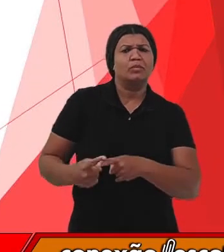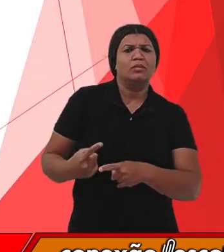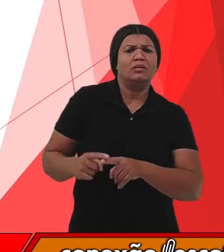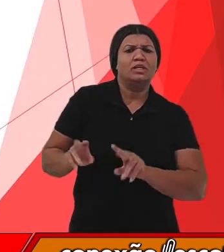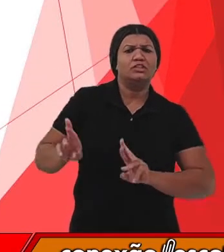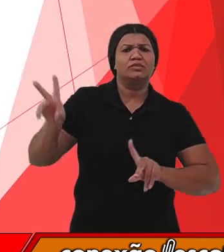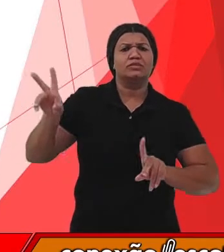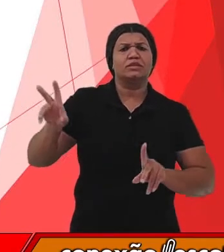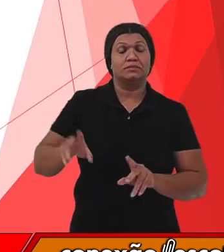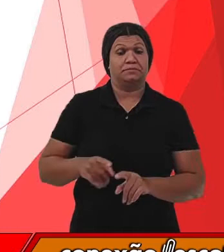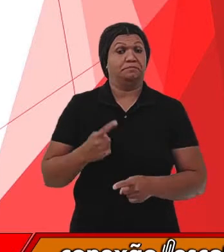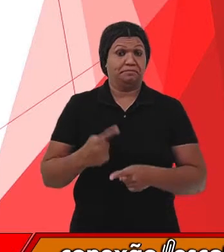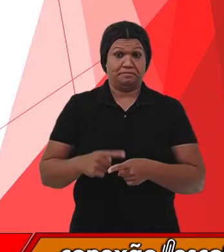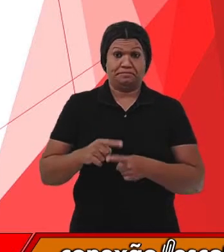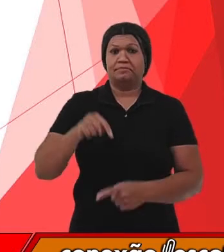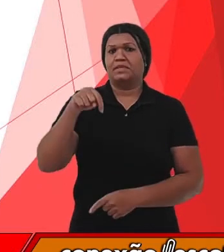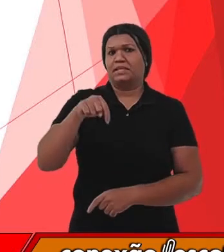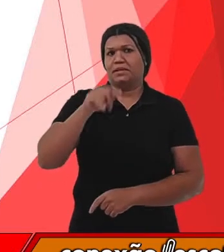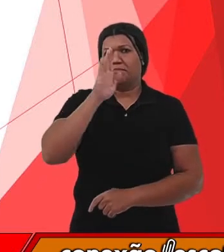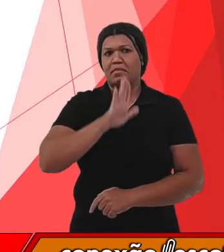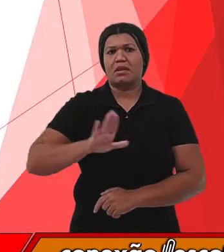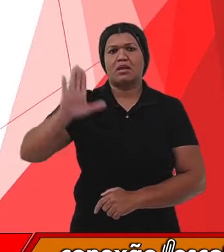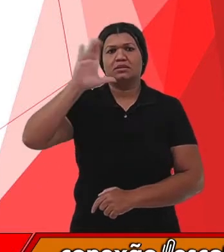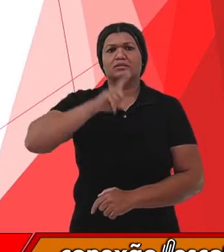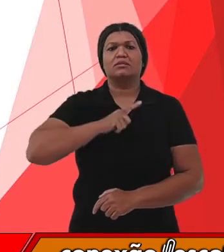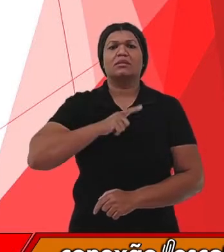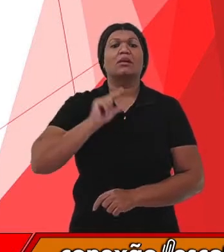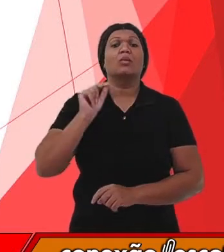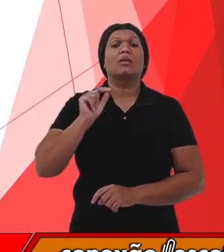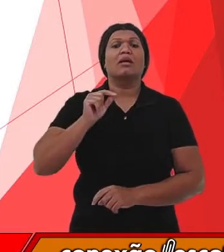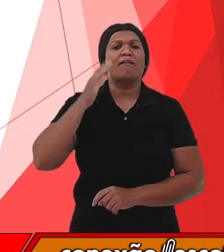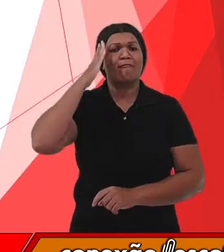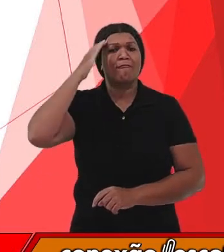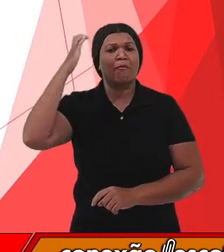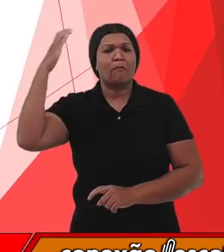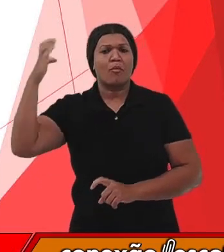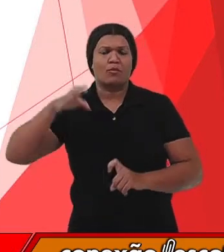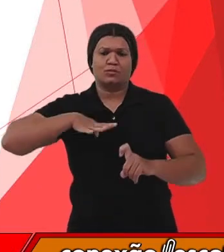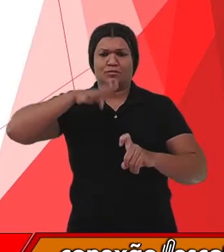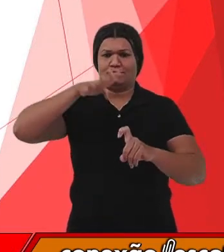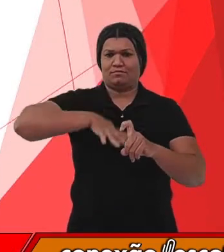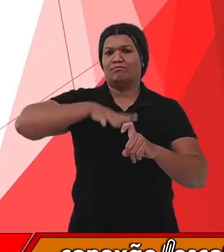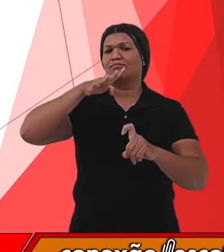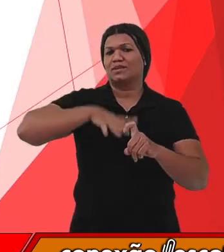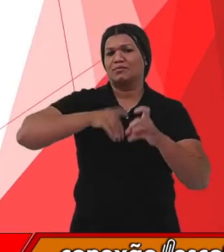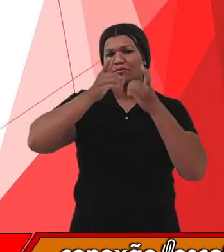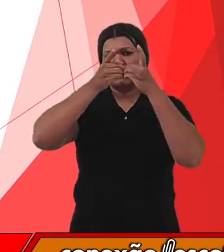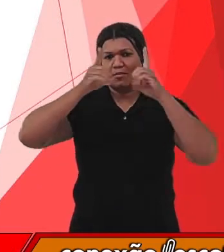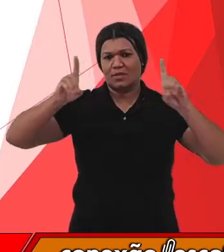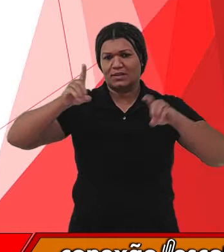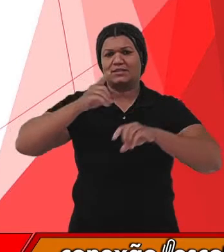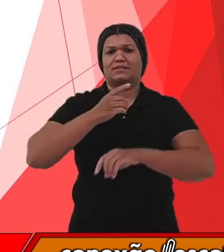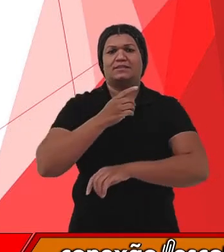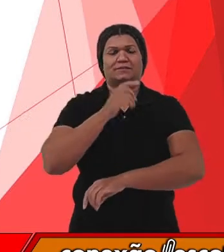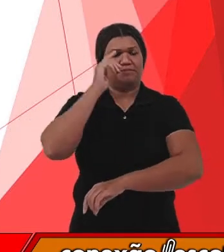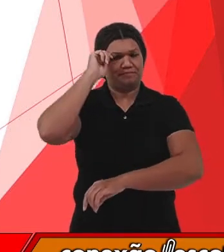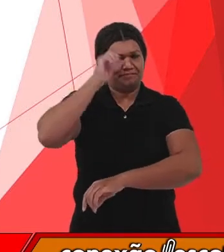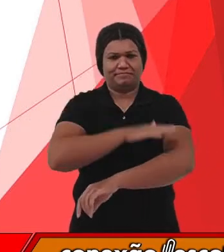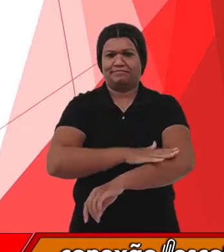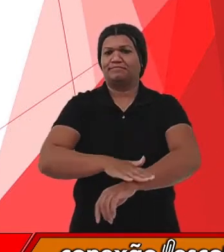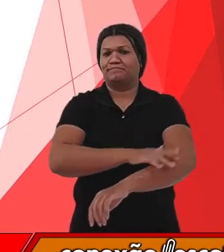acontece? Porque aqui nós temos o famoso mito da democracia racial, onde a